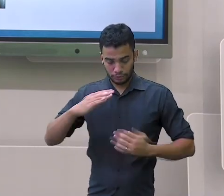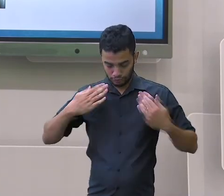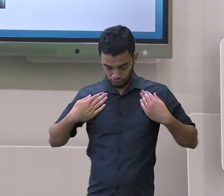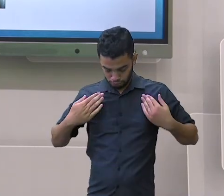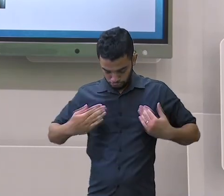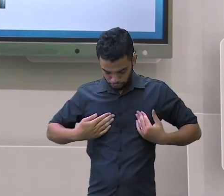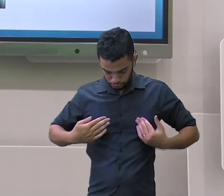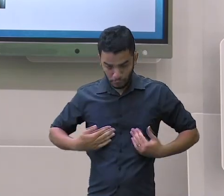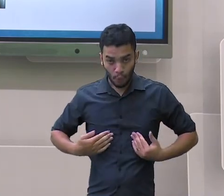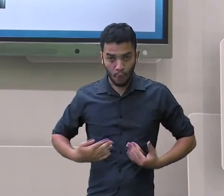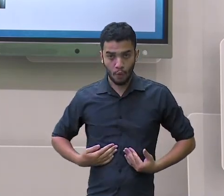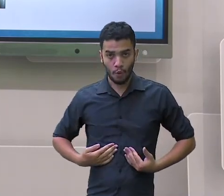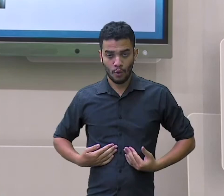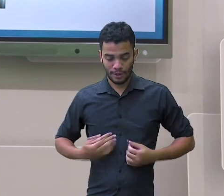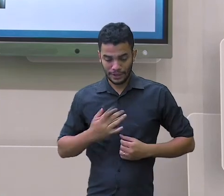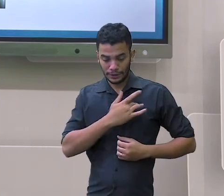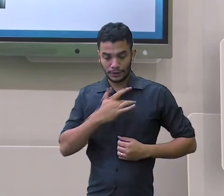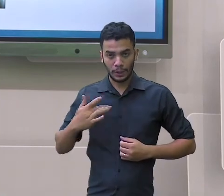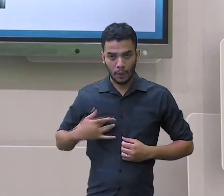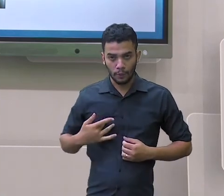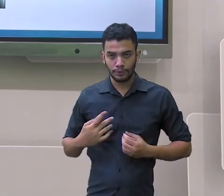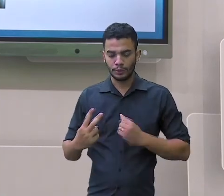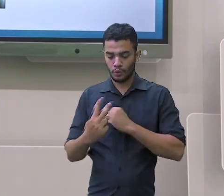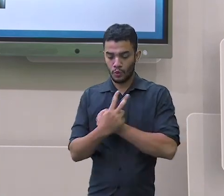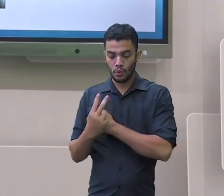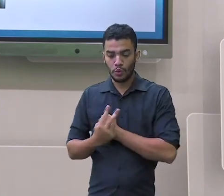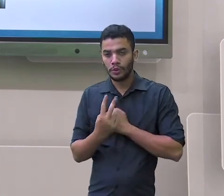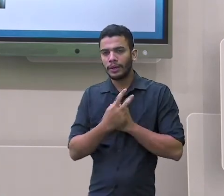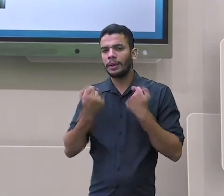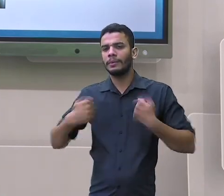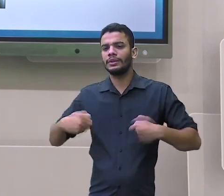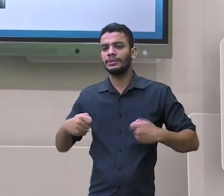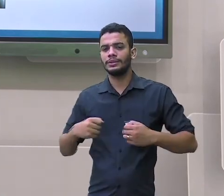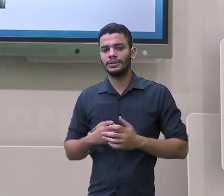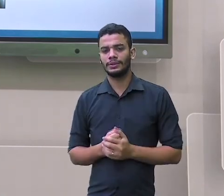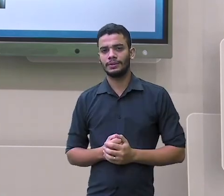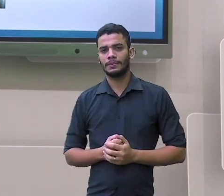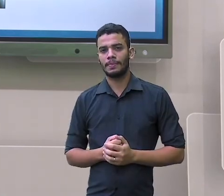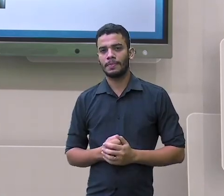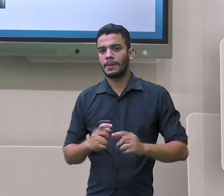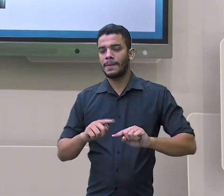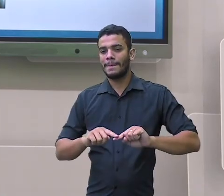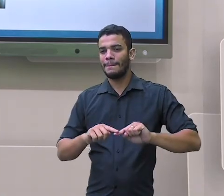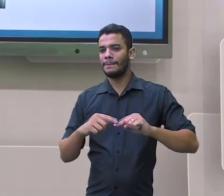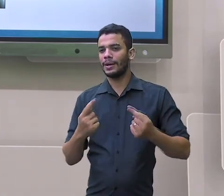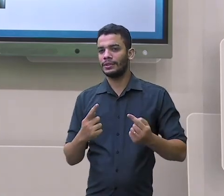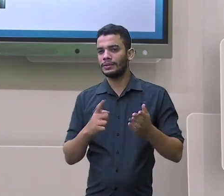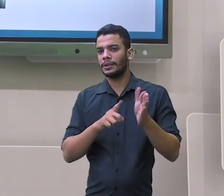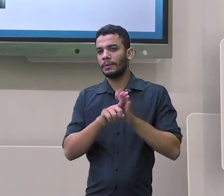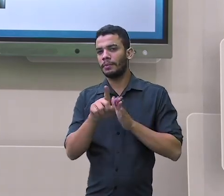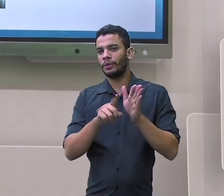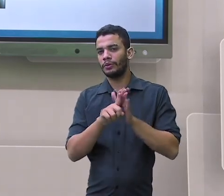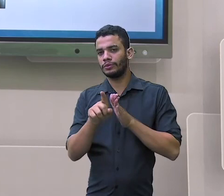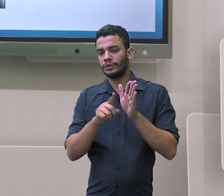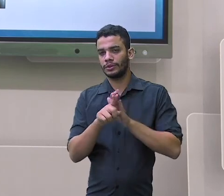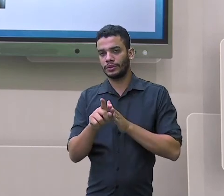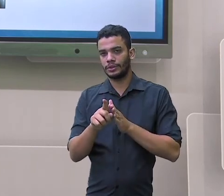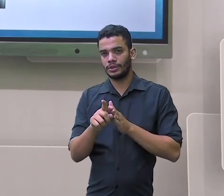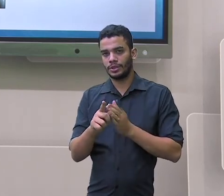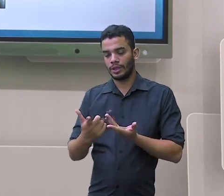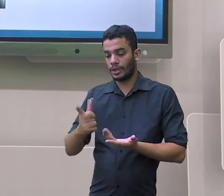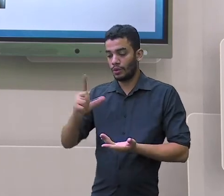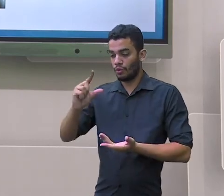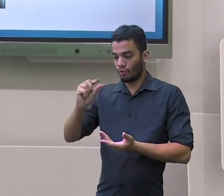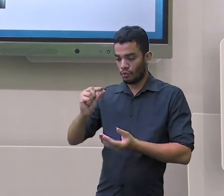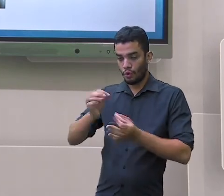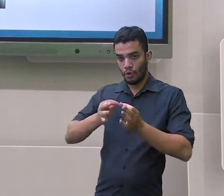tem. E me conta aqui, deixa eu ver se aprendeu mesmo. Qual é o menor nível de organização do seu